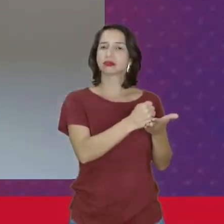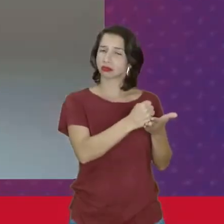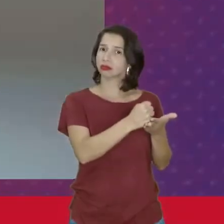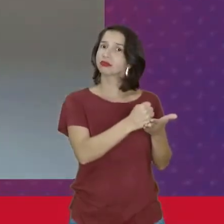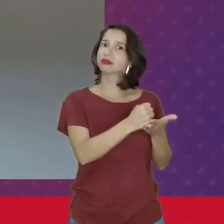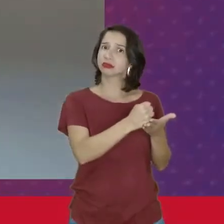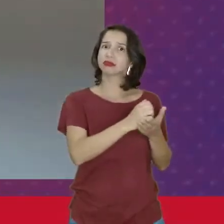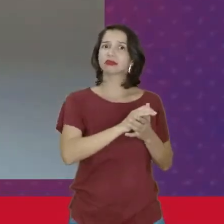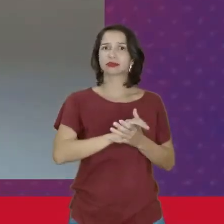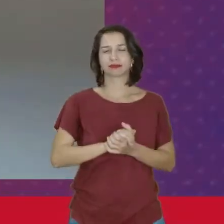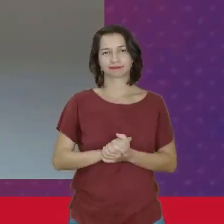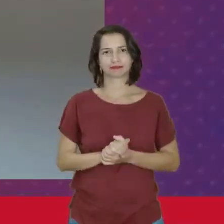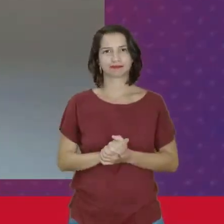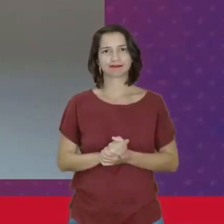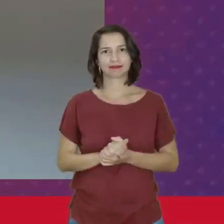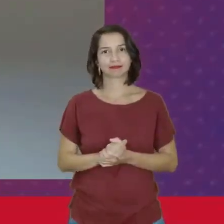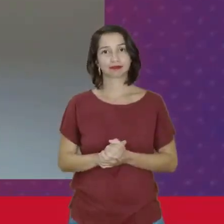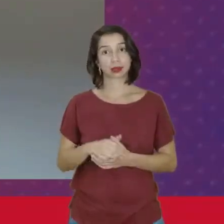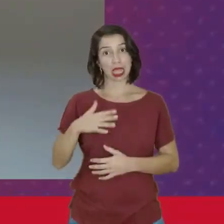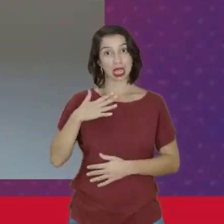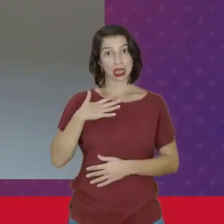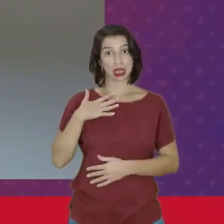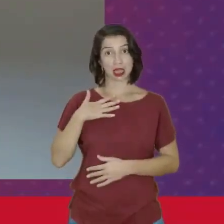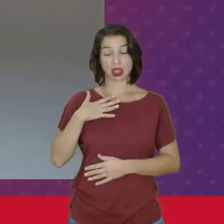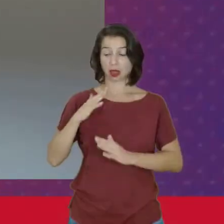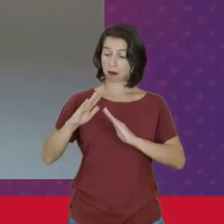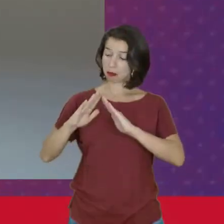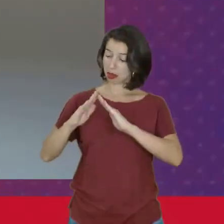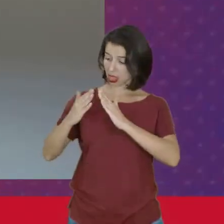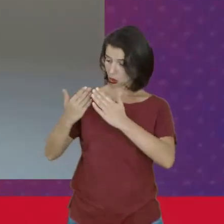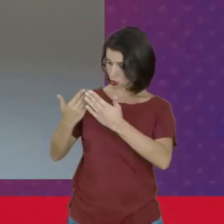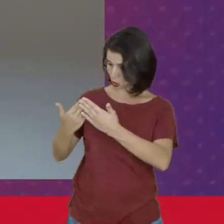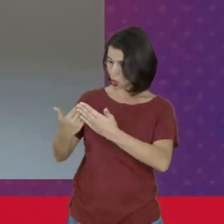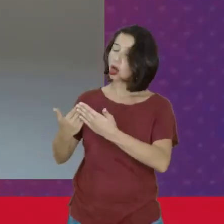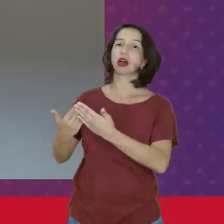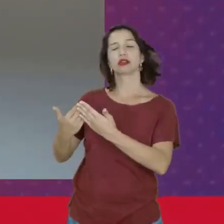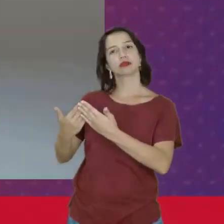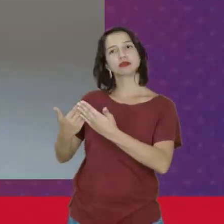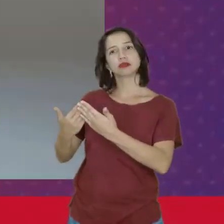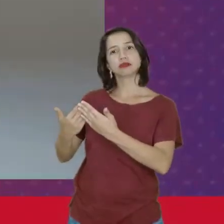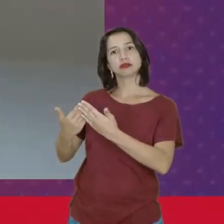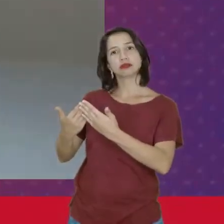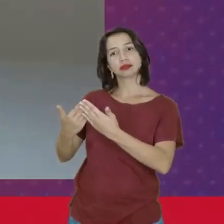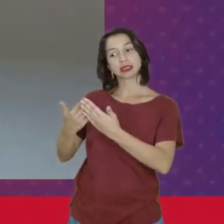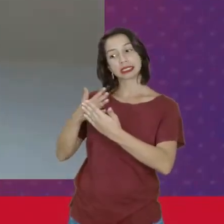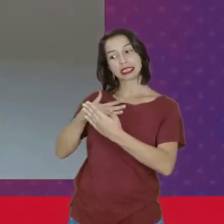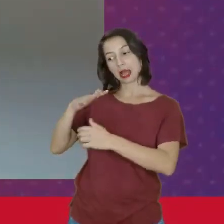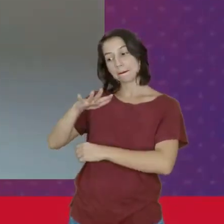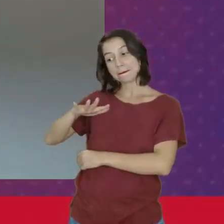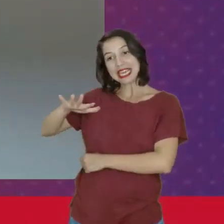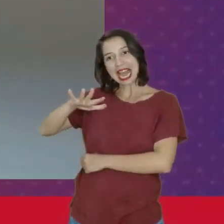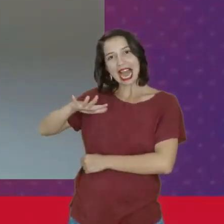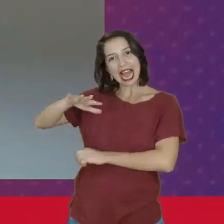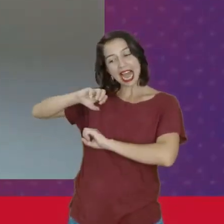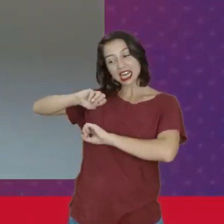Na minha unidade escolar, por exemplo, precisamos só na minha área de 4